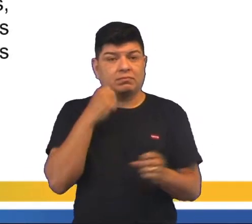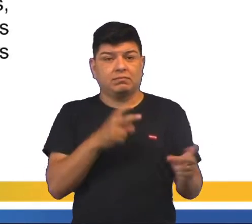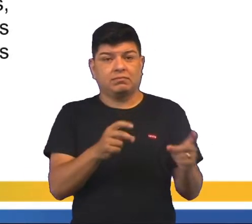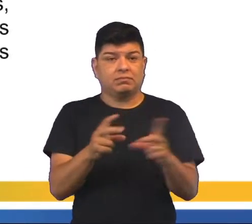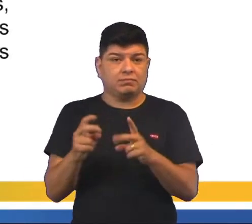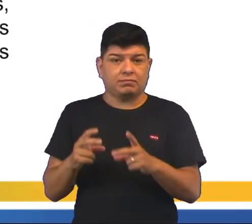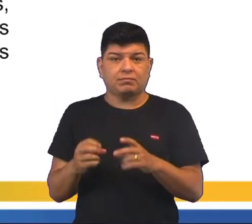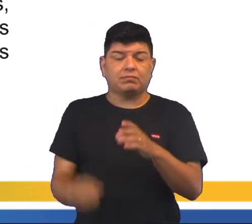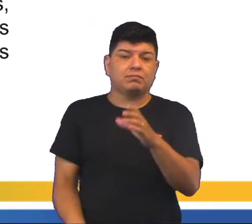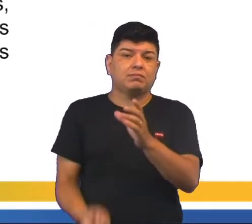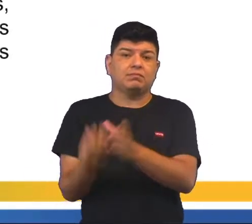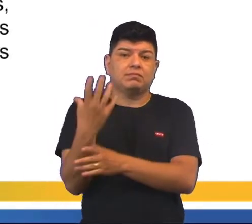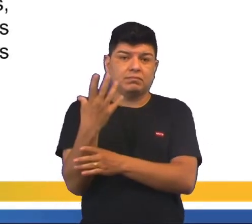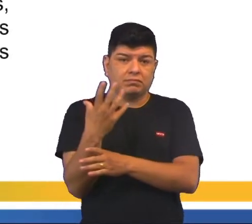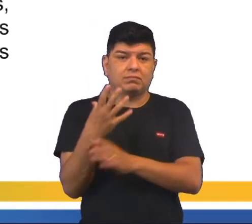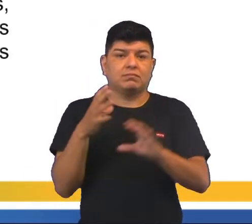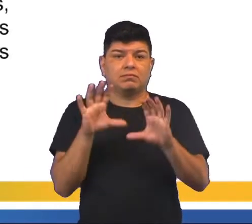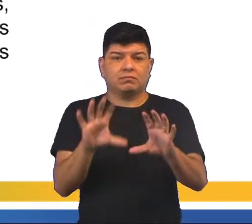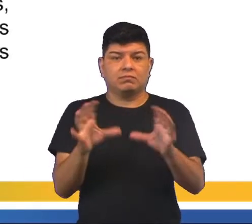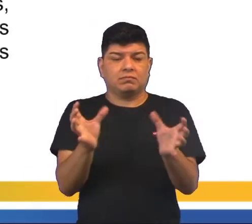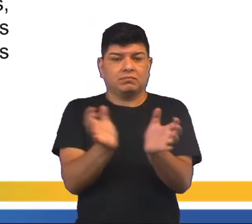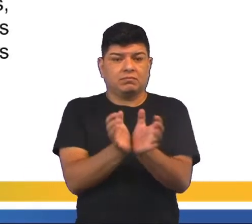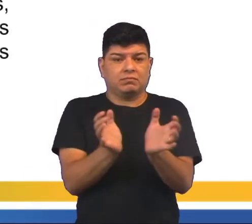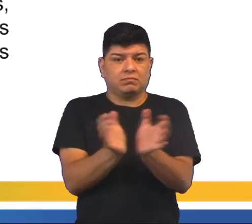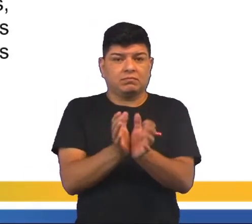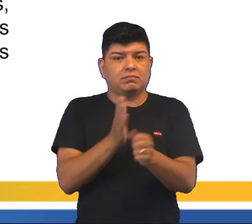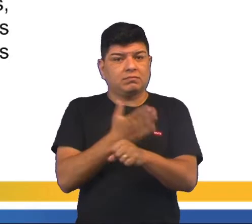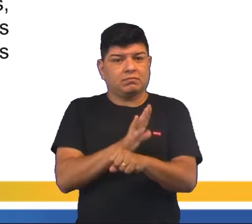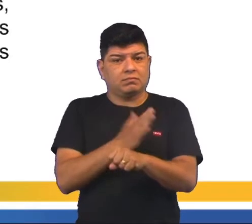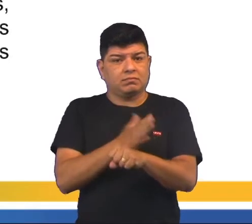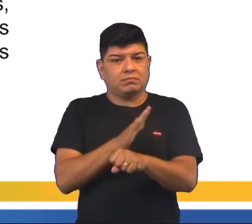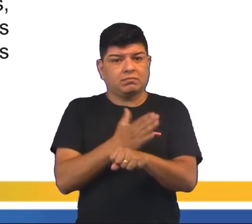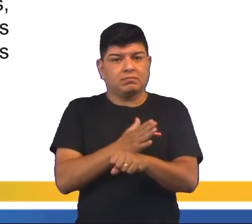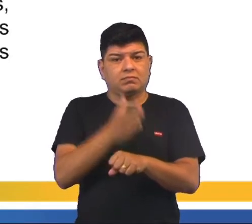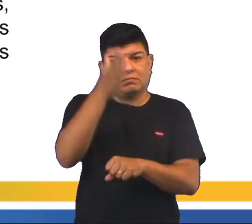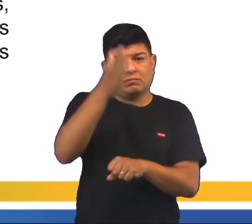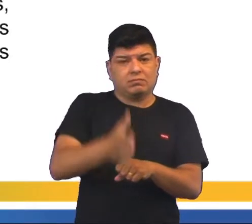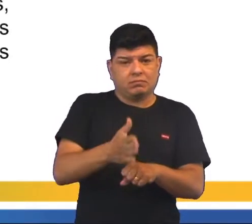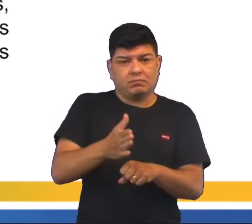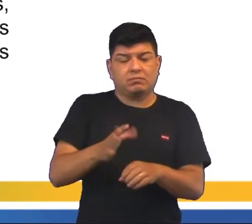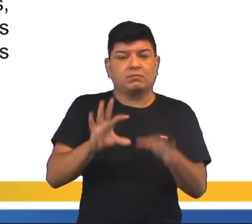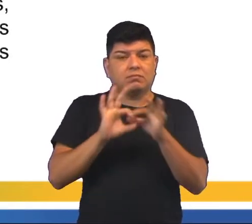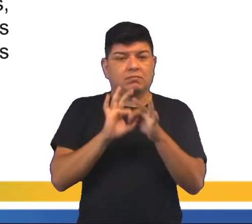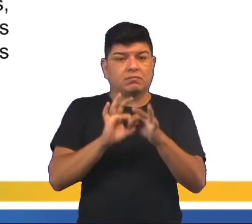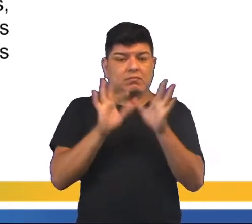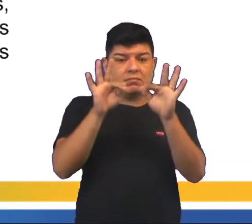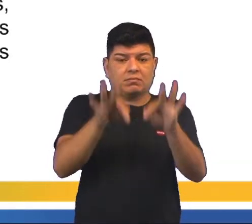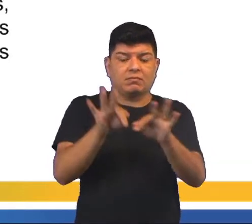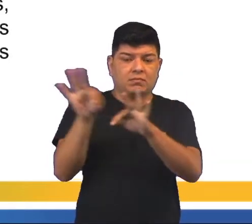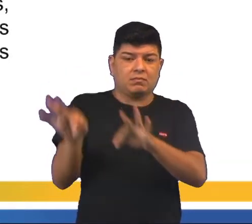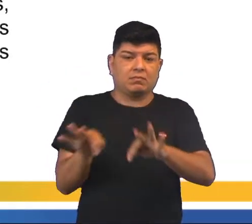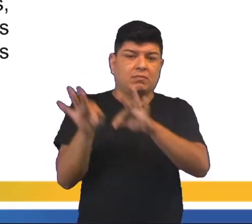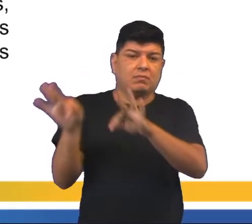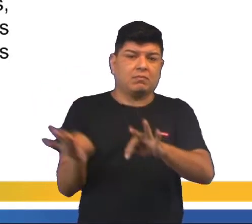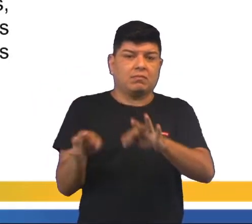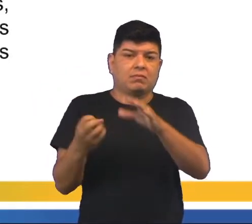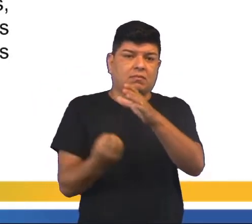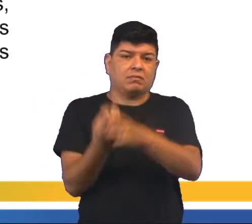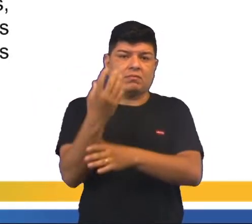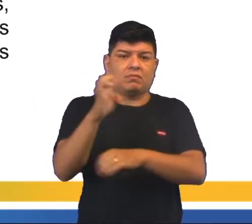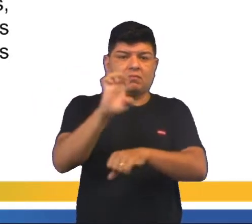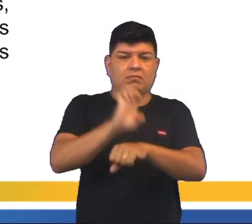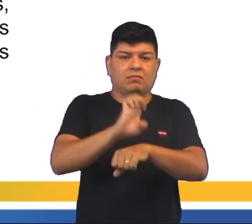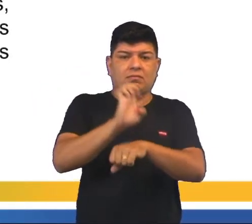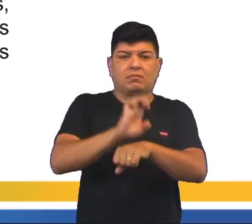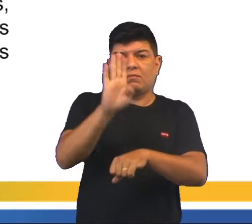O surgimento, enquanto esse conjunto de práticas econômicas, está diretamente ligado ao fim do feudalismo e à formação dos